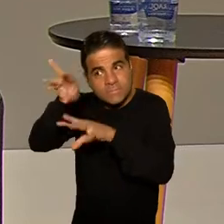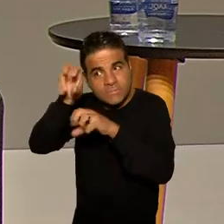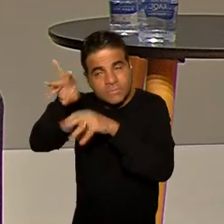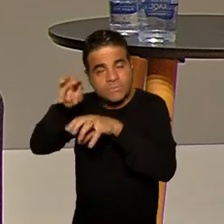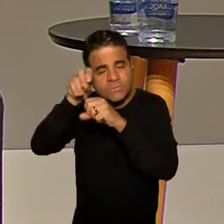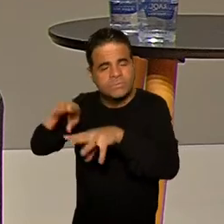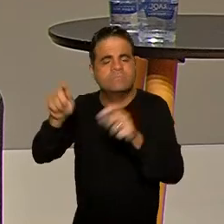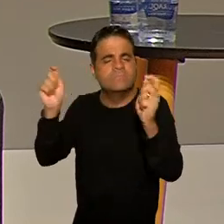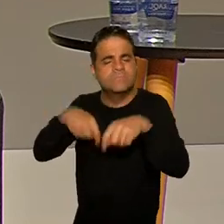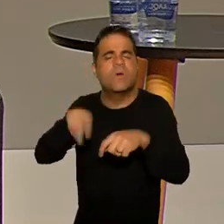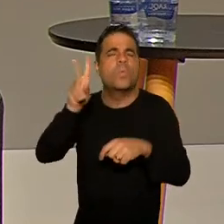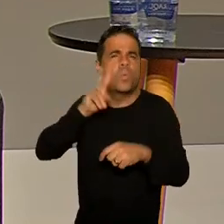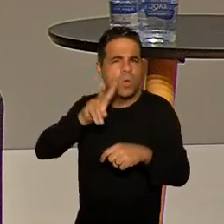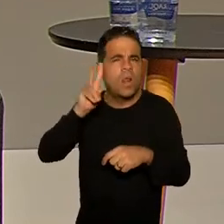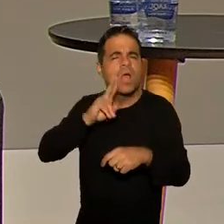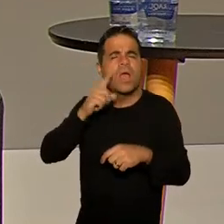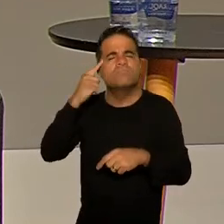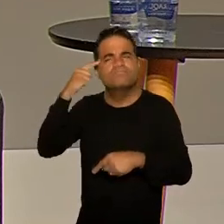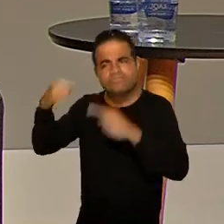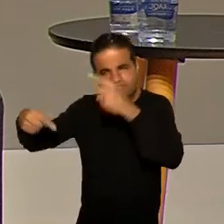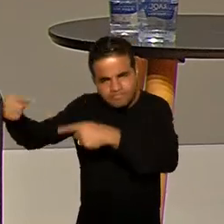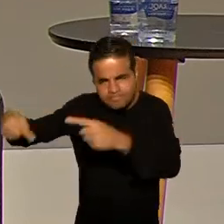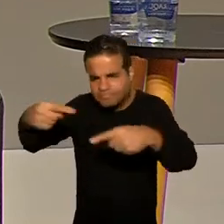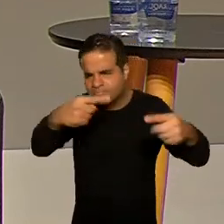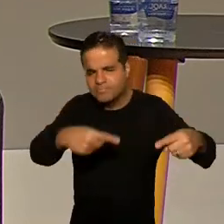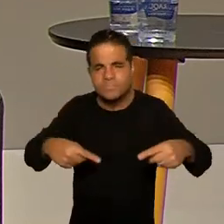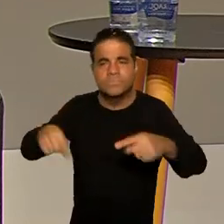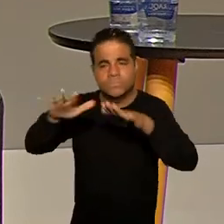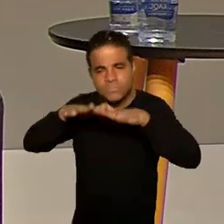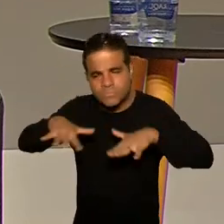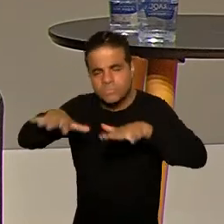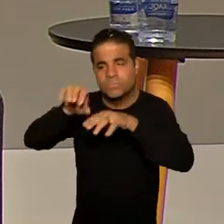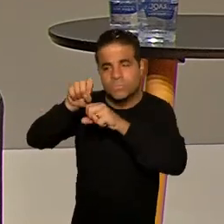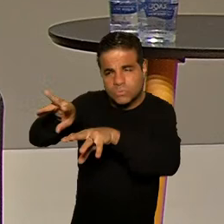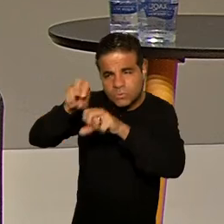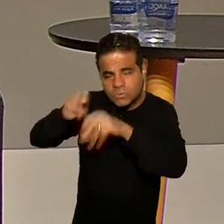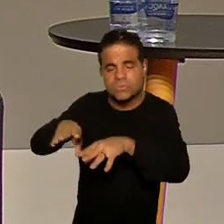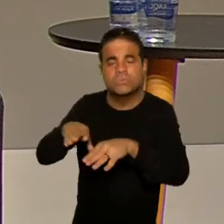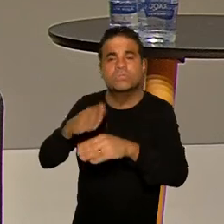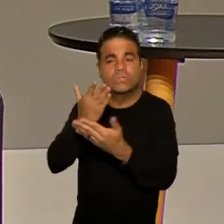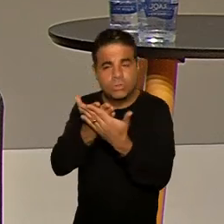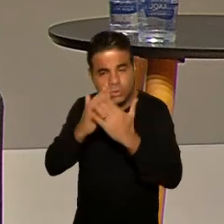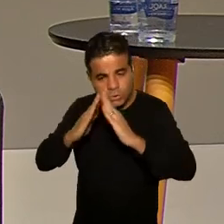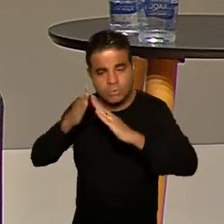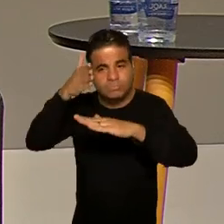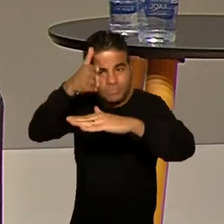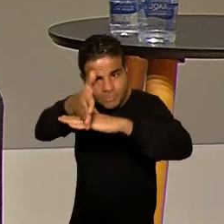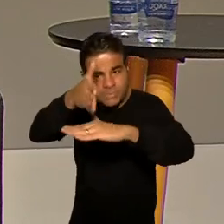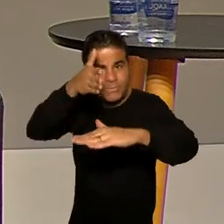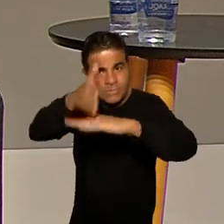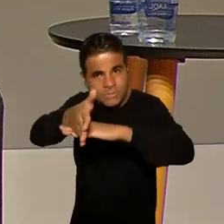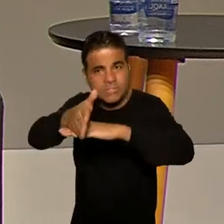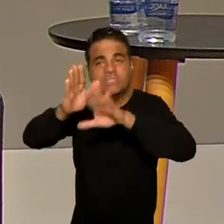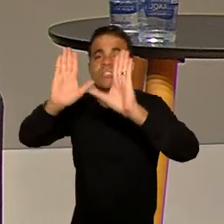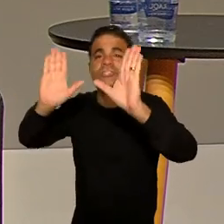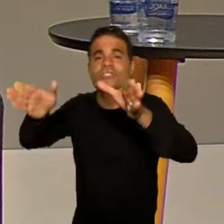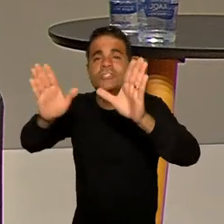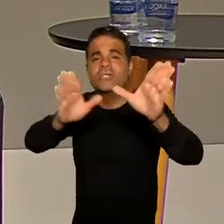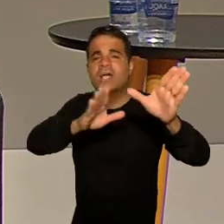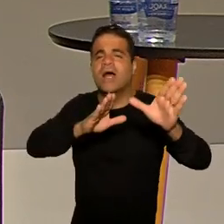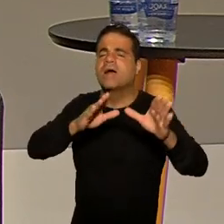né eu lembro de discutir essa questão no âmbito dos educativos dos quais eu participava